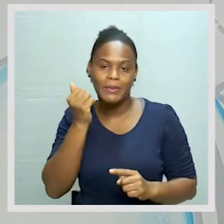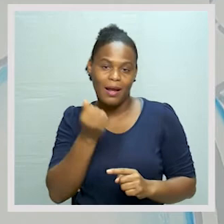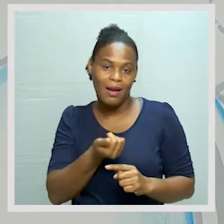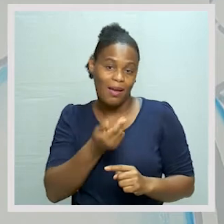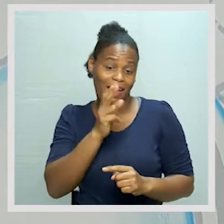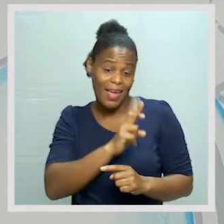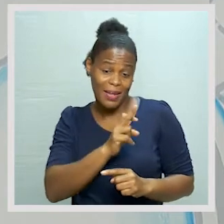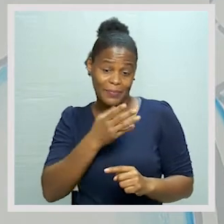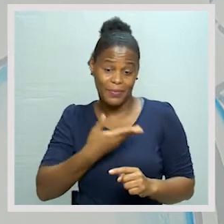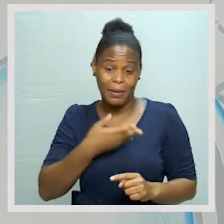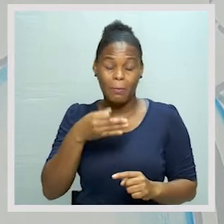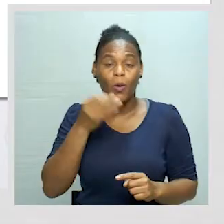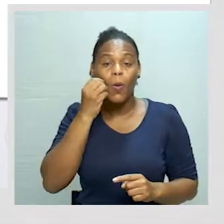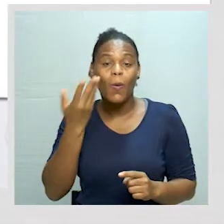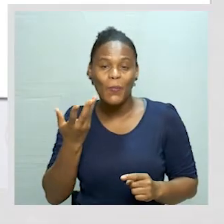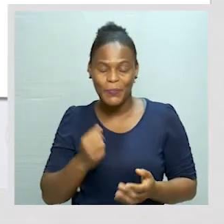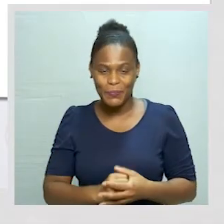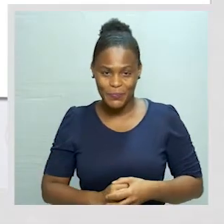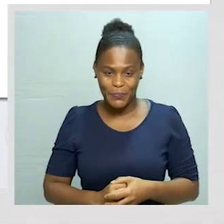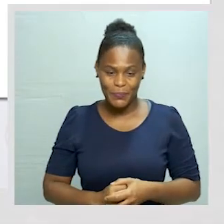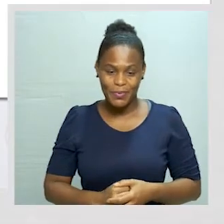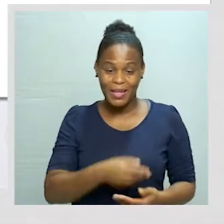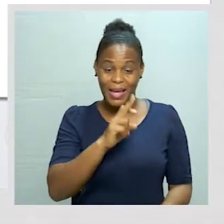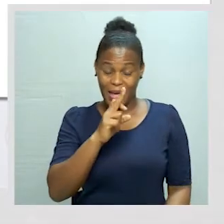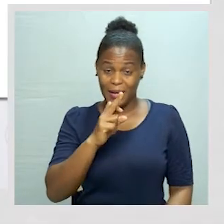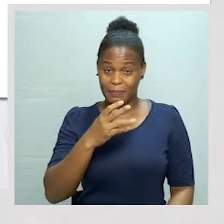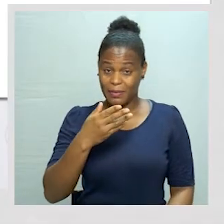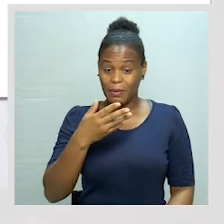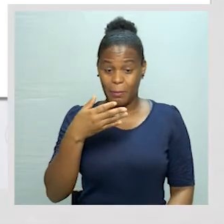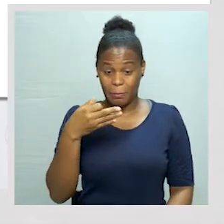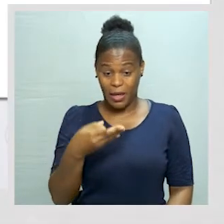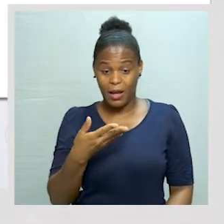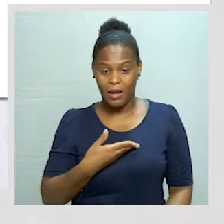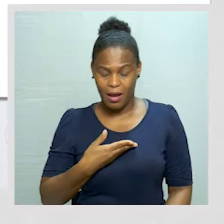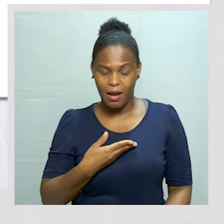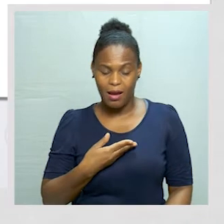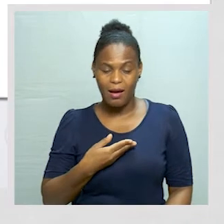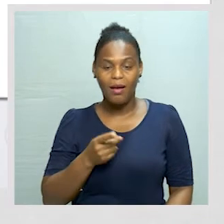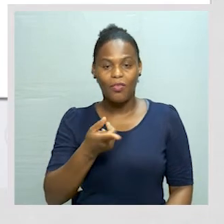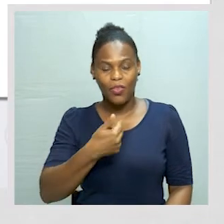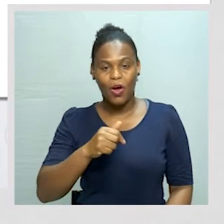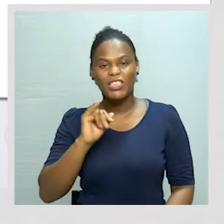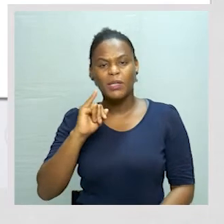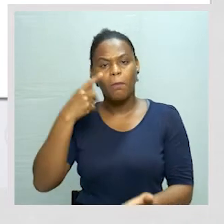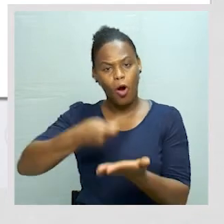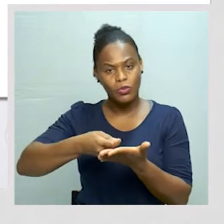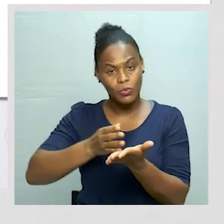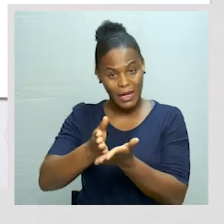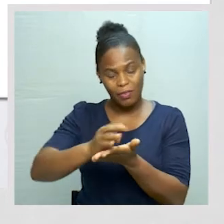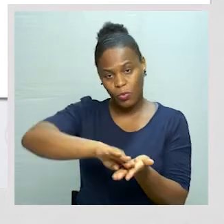o rendimento pessoal disponível? É do rendimento pessoal que vamos tirar os